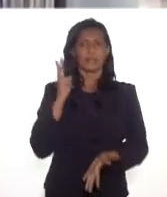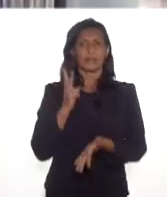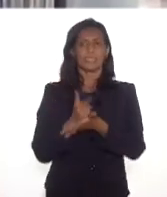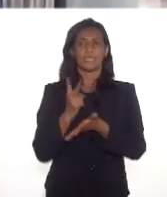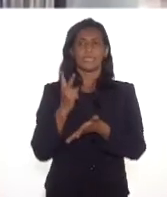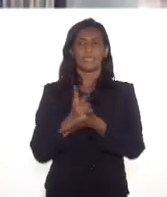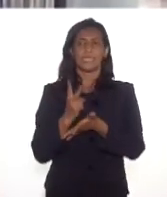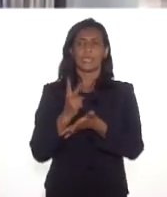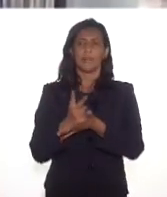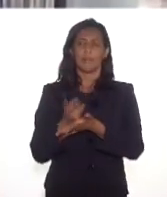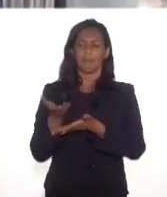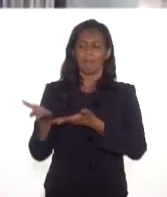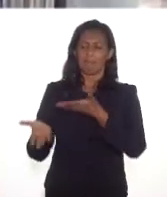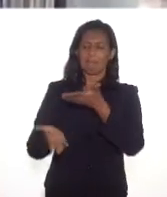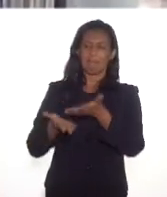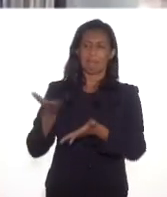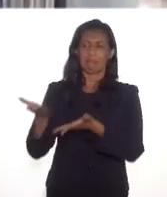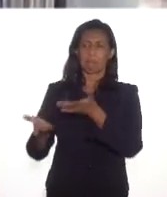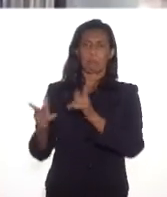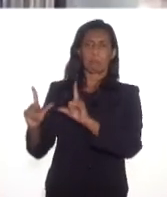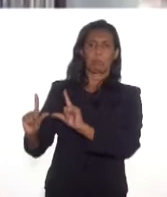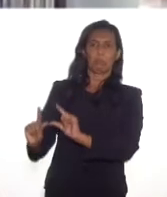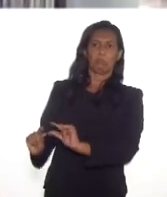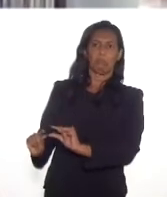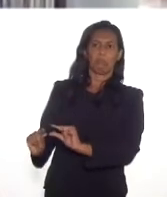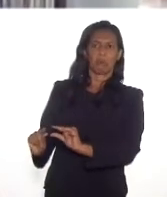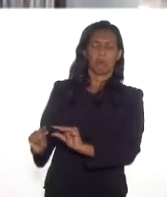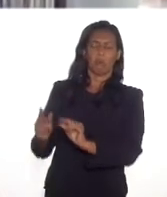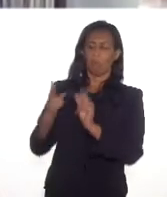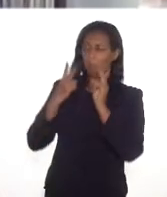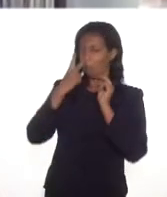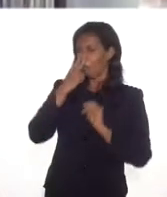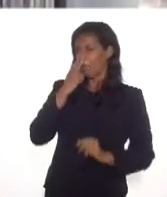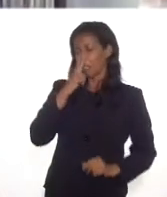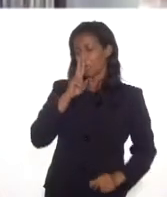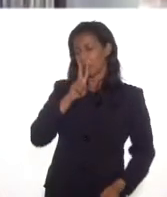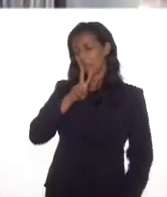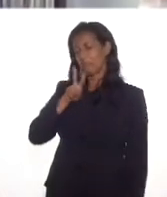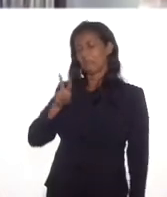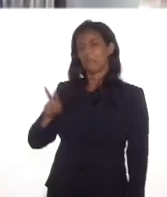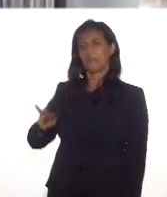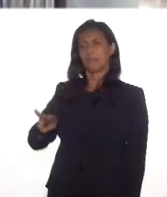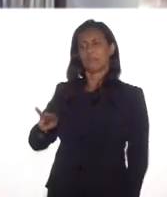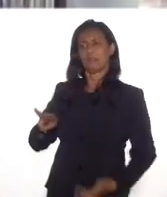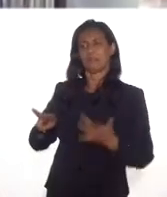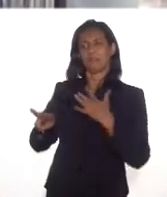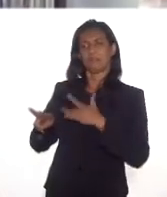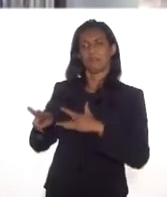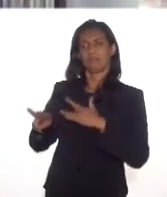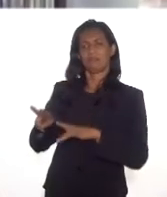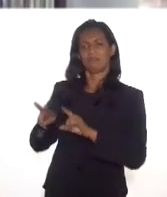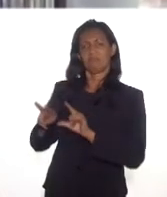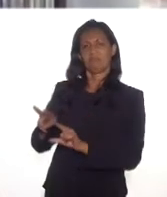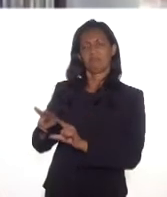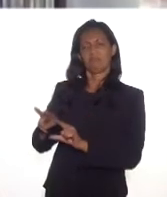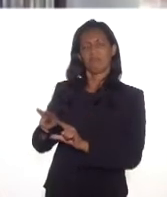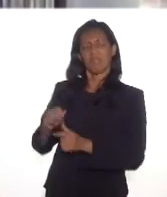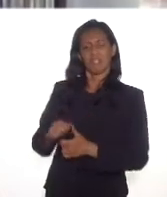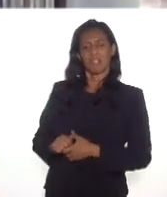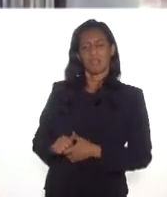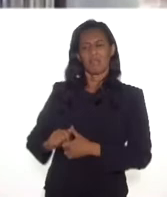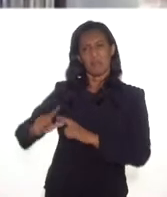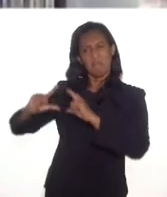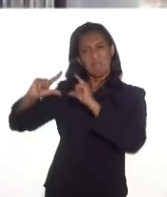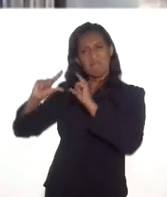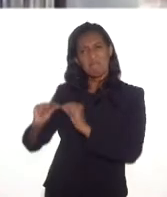menor, sempre foi uma política olhada de forma a alocar o